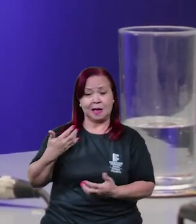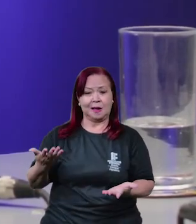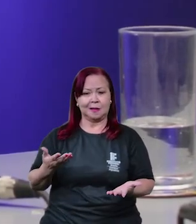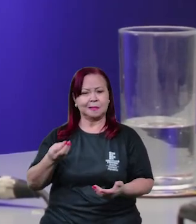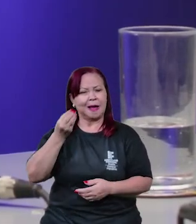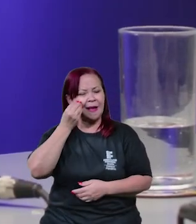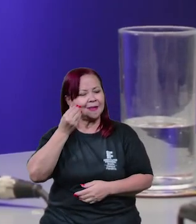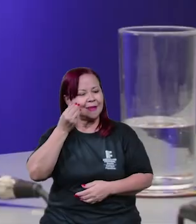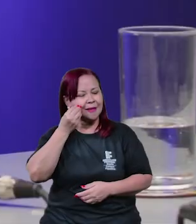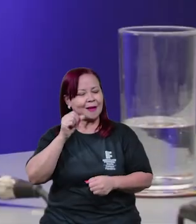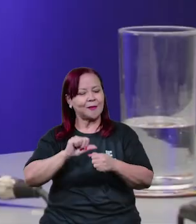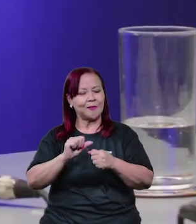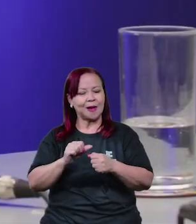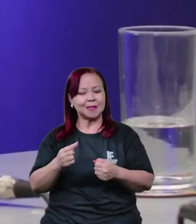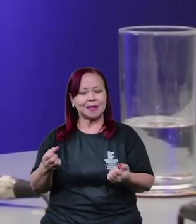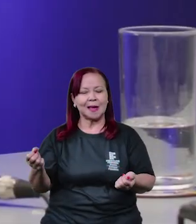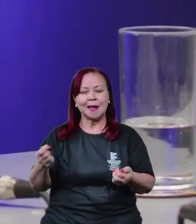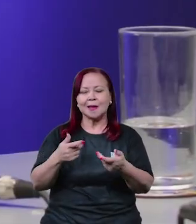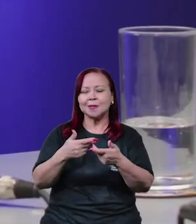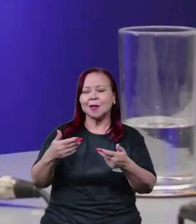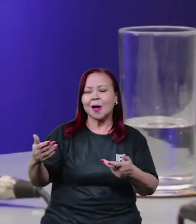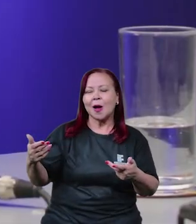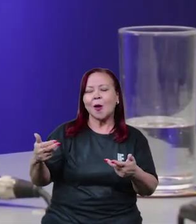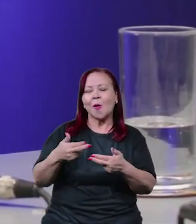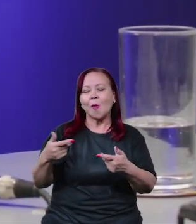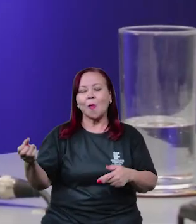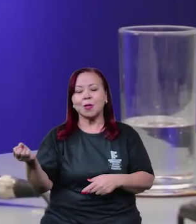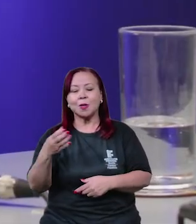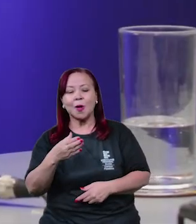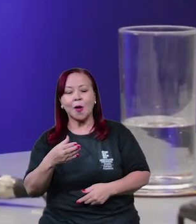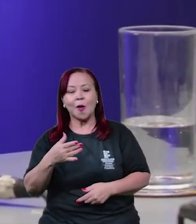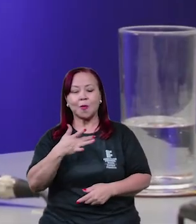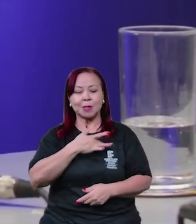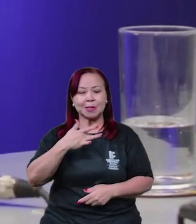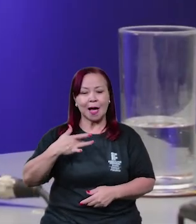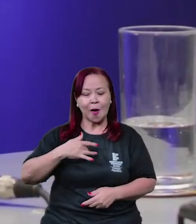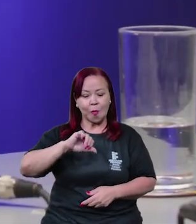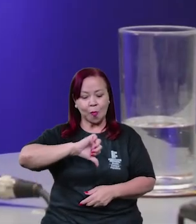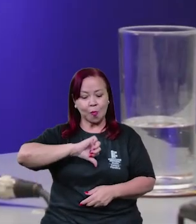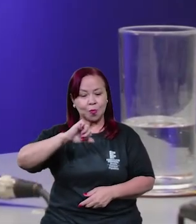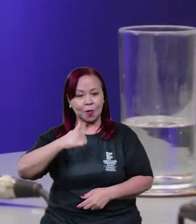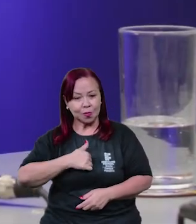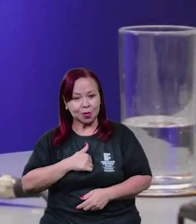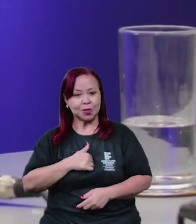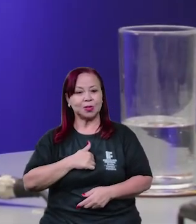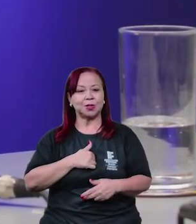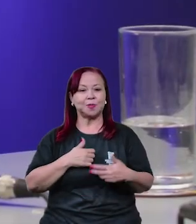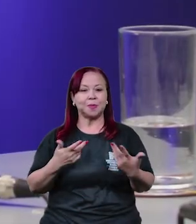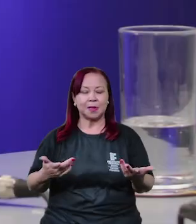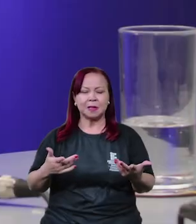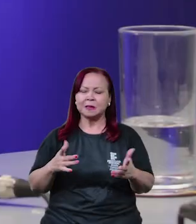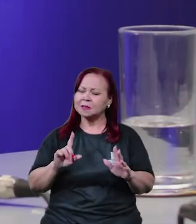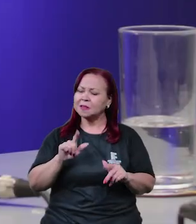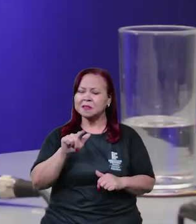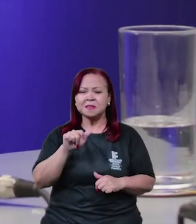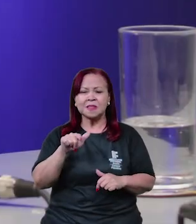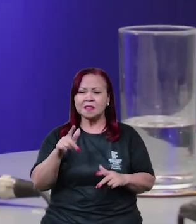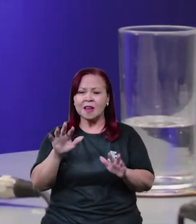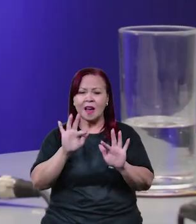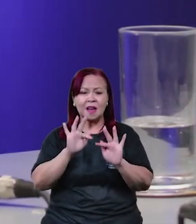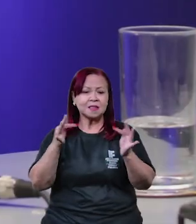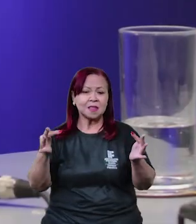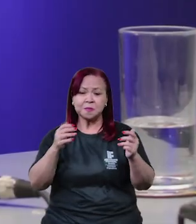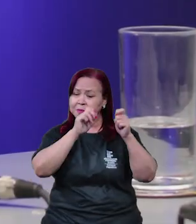arriscar a fazer algo novo pela nossa saúde, pela nossa autoestima, e é algo Sim. tão, de certa forma, assim, simples, né, que é uma